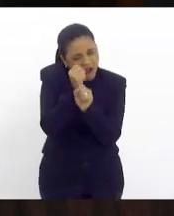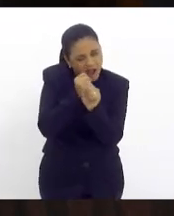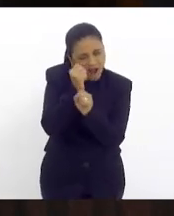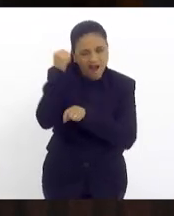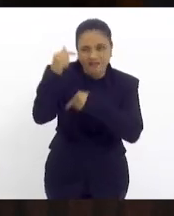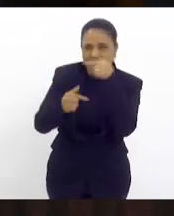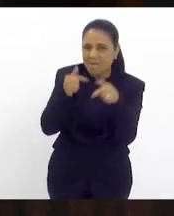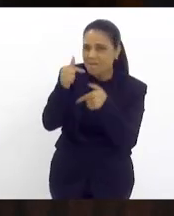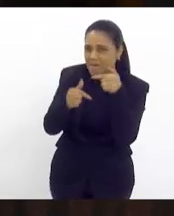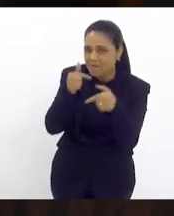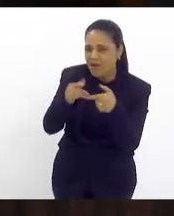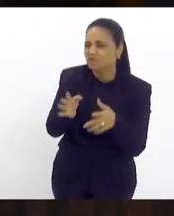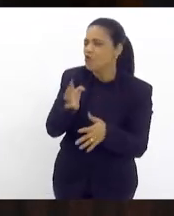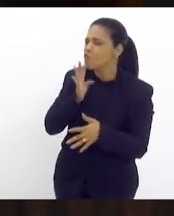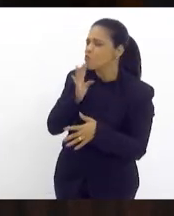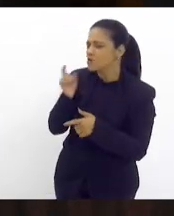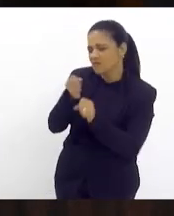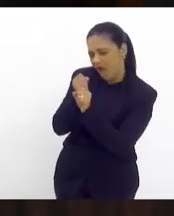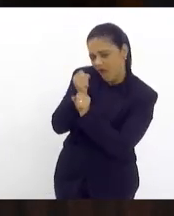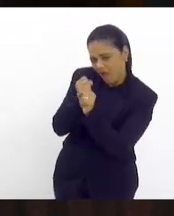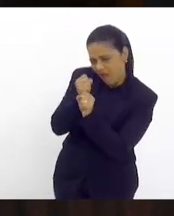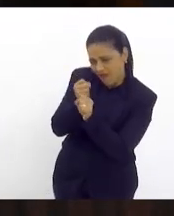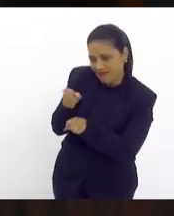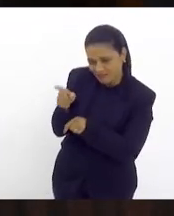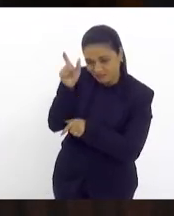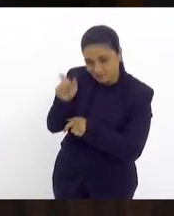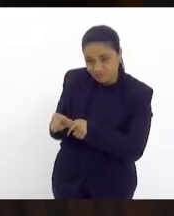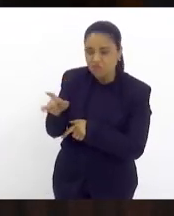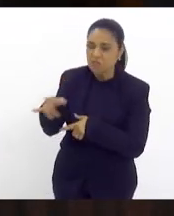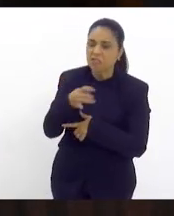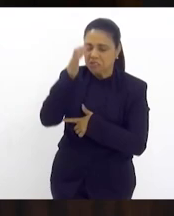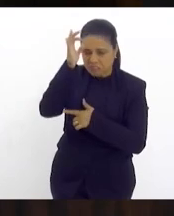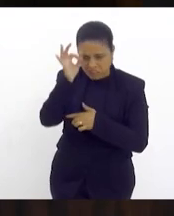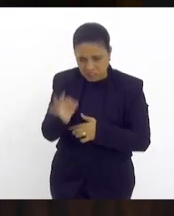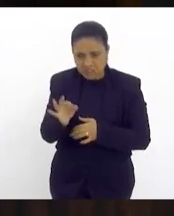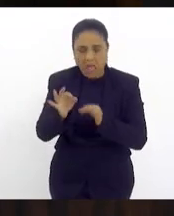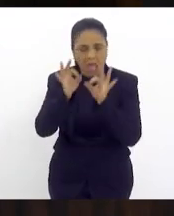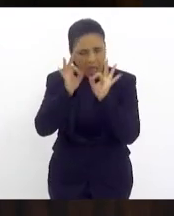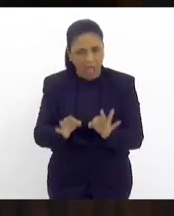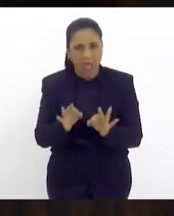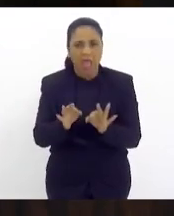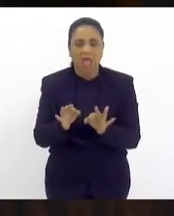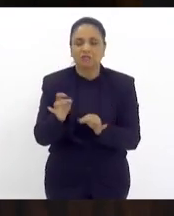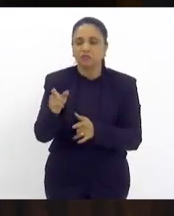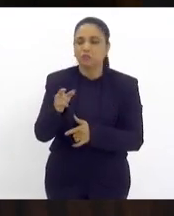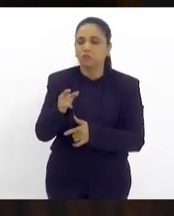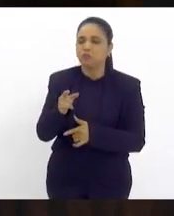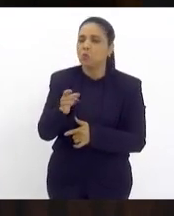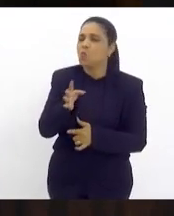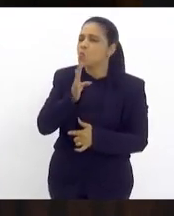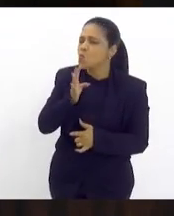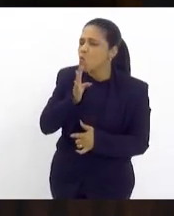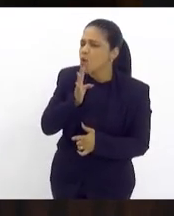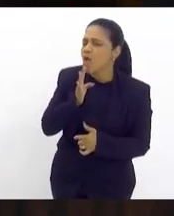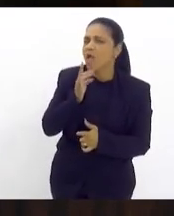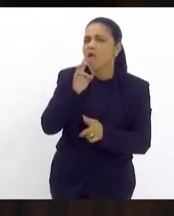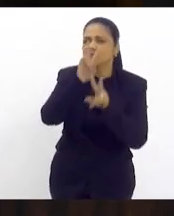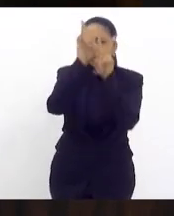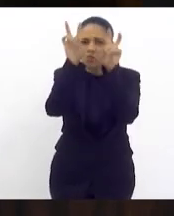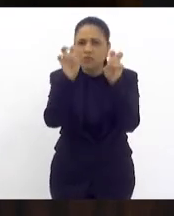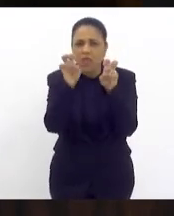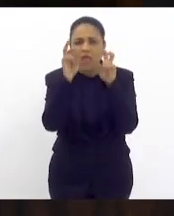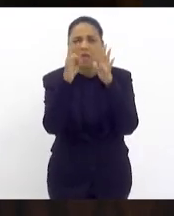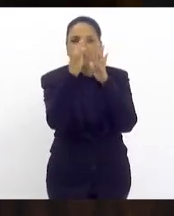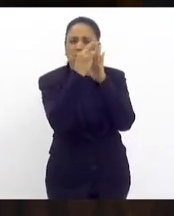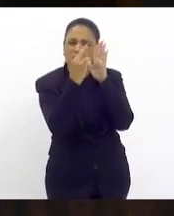conheço o senhor há muitos anos e o senhor é um cara muito sério sou uma pessoa conhecedor tá muito do